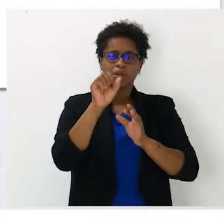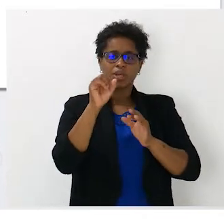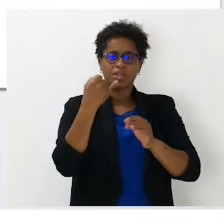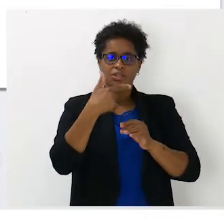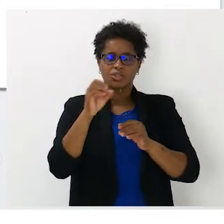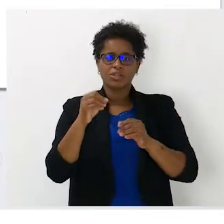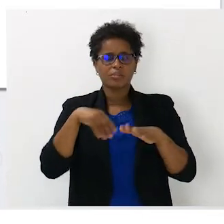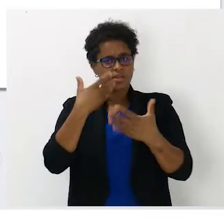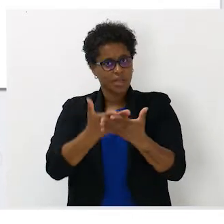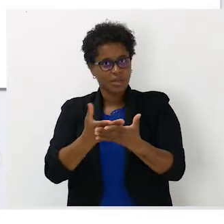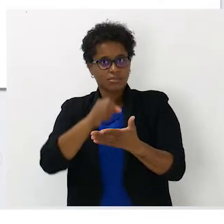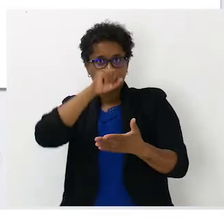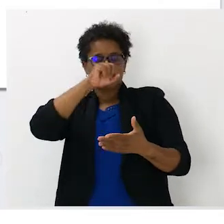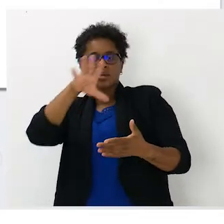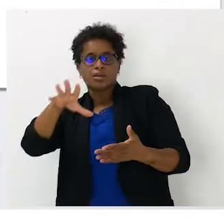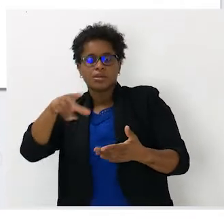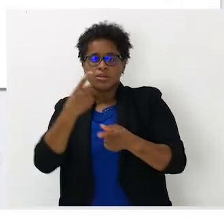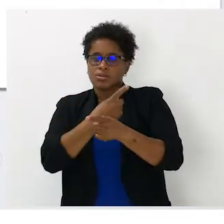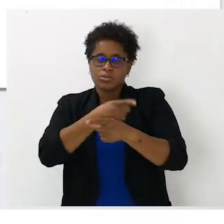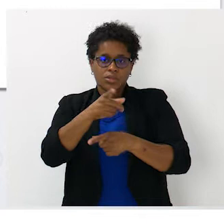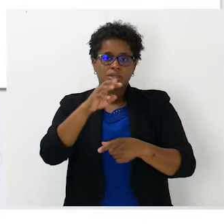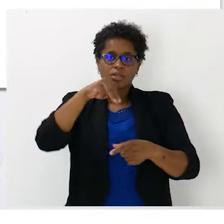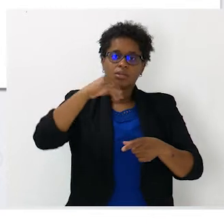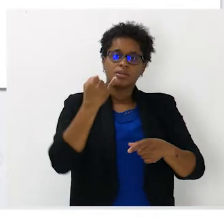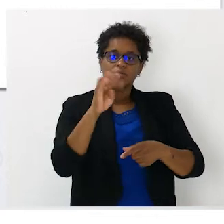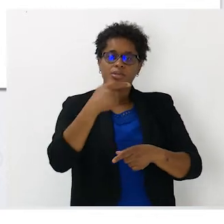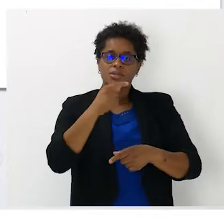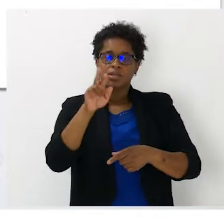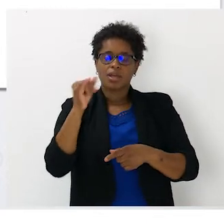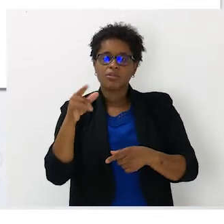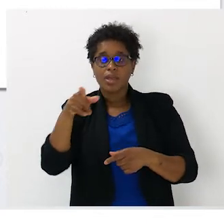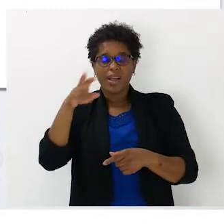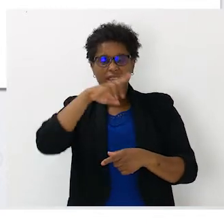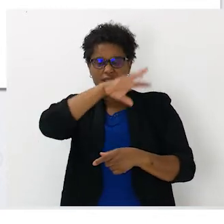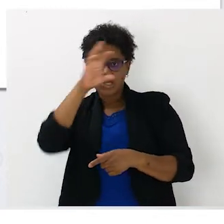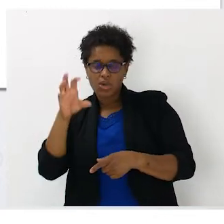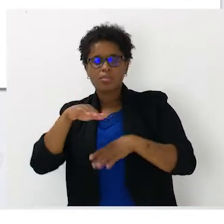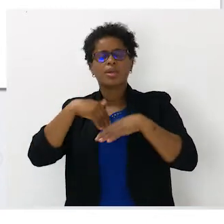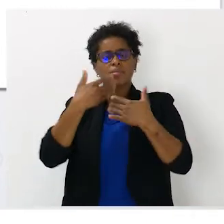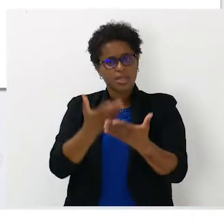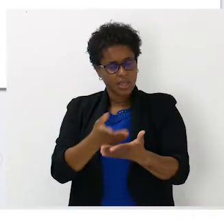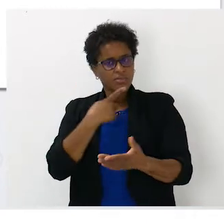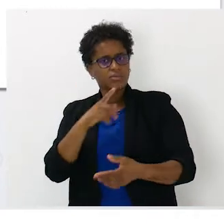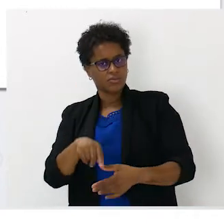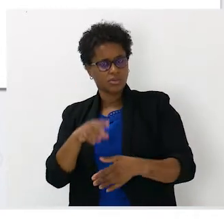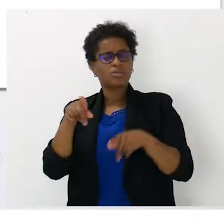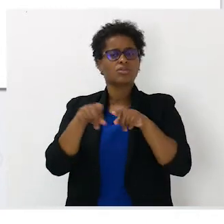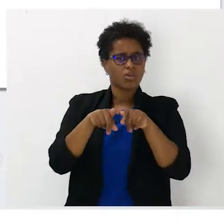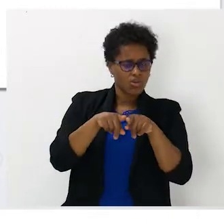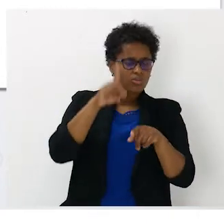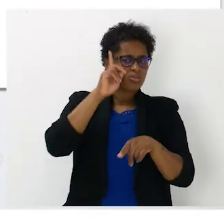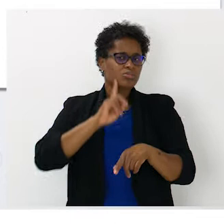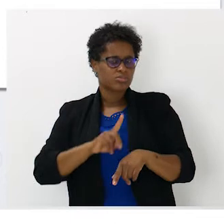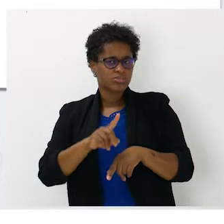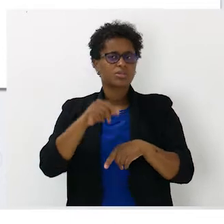magia e os mistérios daquela região. É representada como uma mulher que costuma